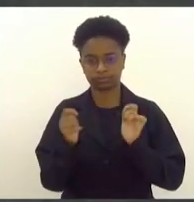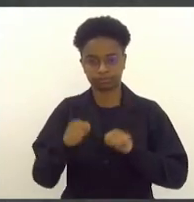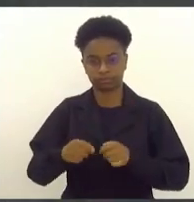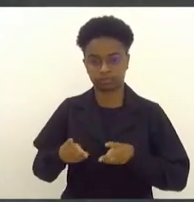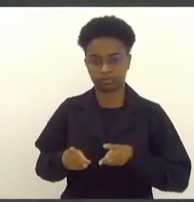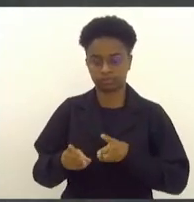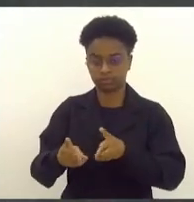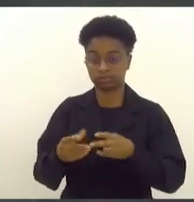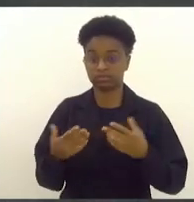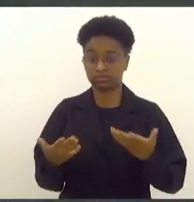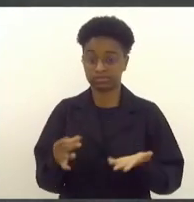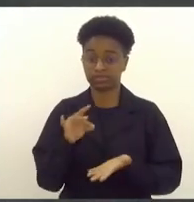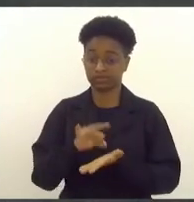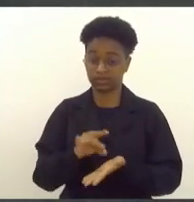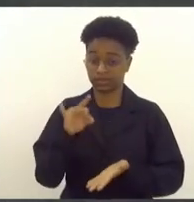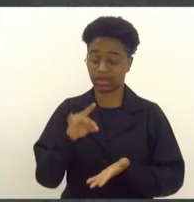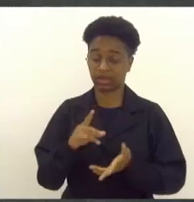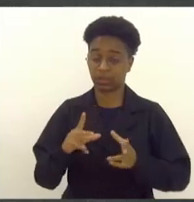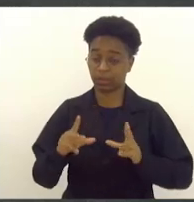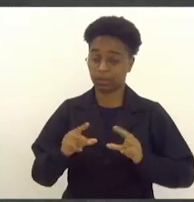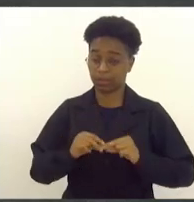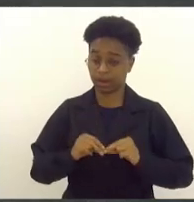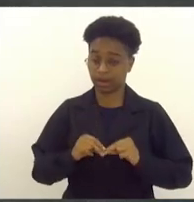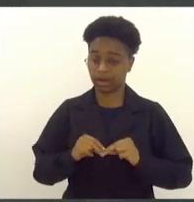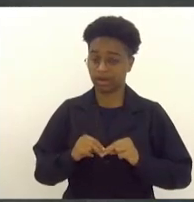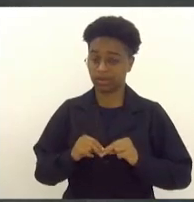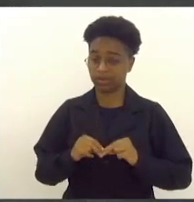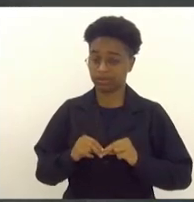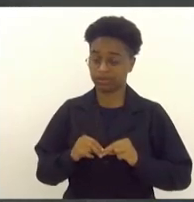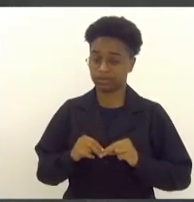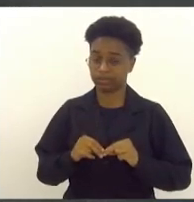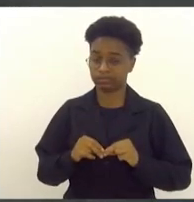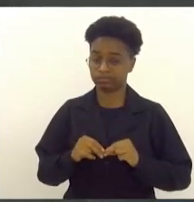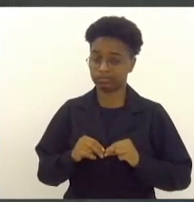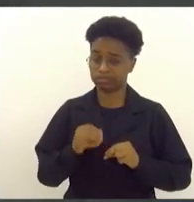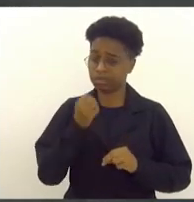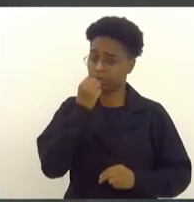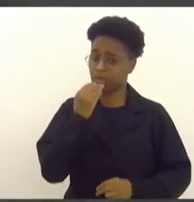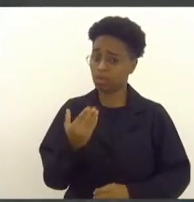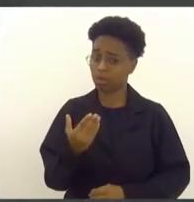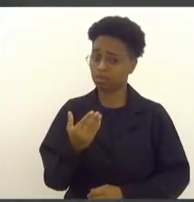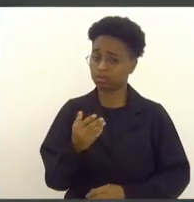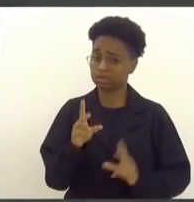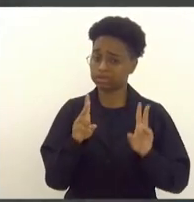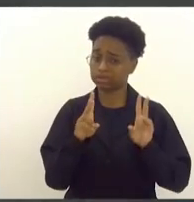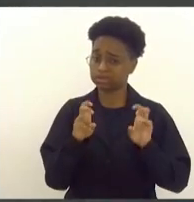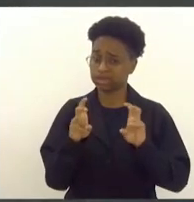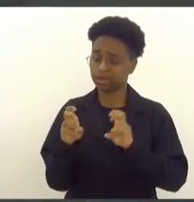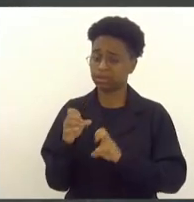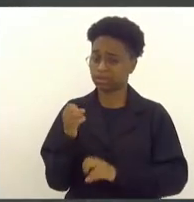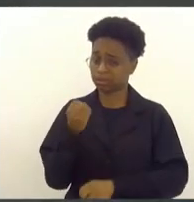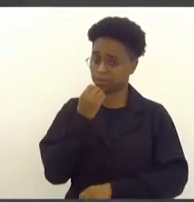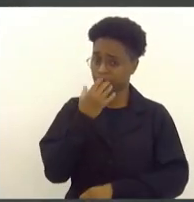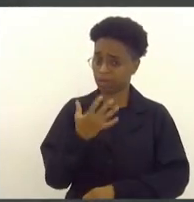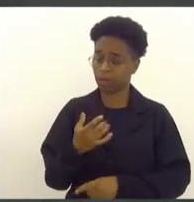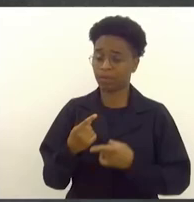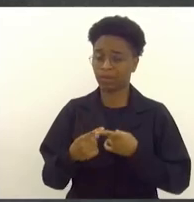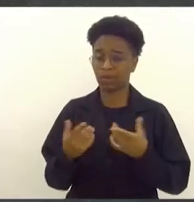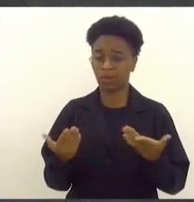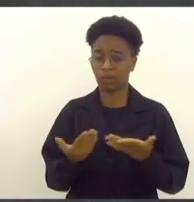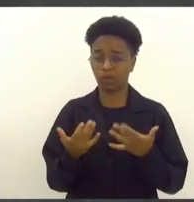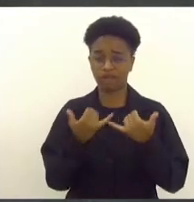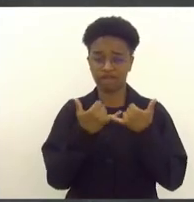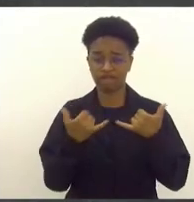Na verdade o mérito Presidente Frazão é muito bom hoje em dia esses